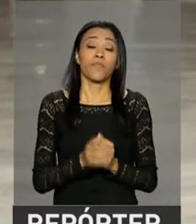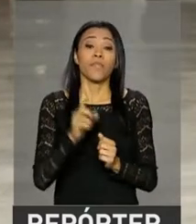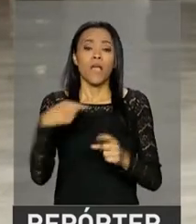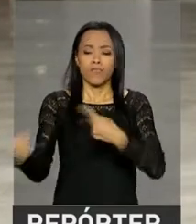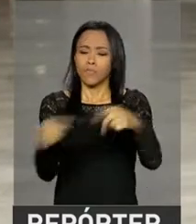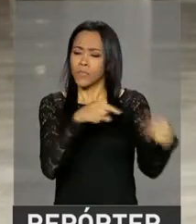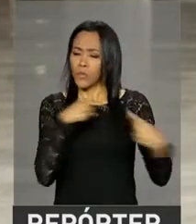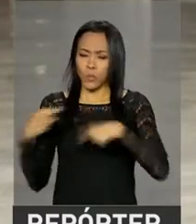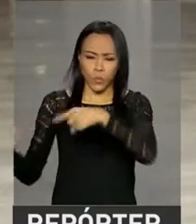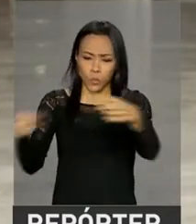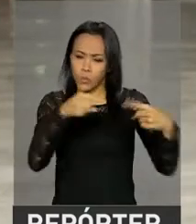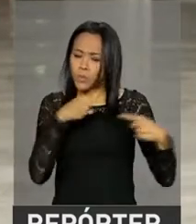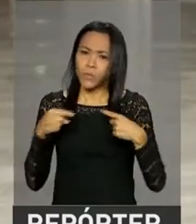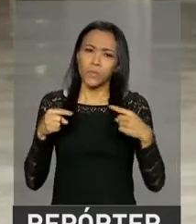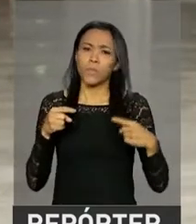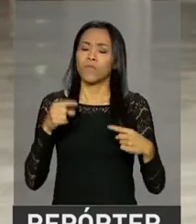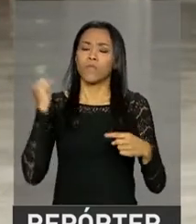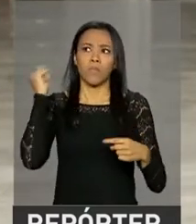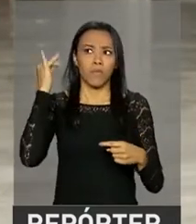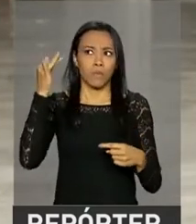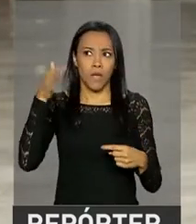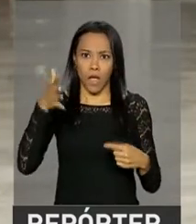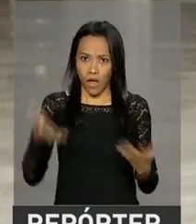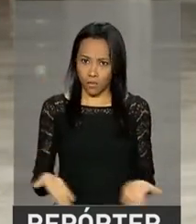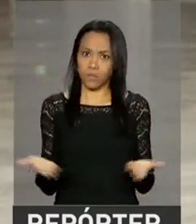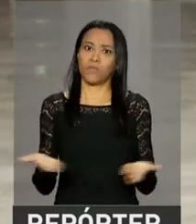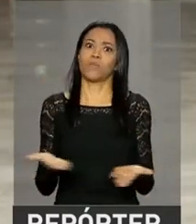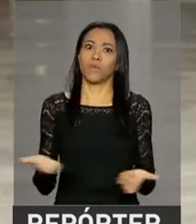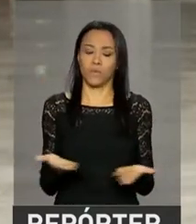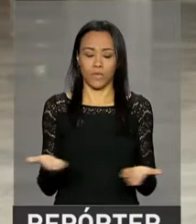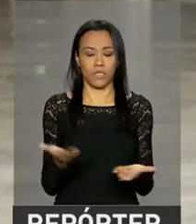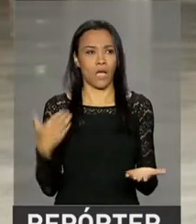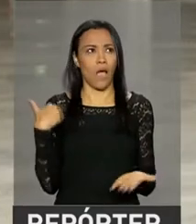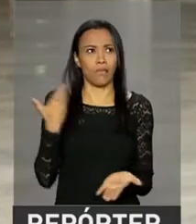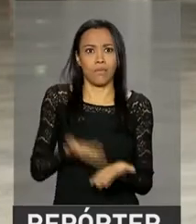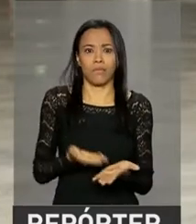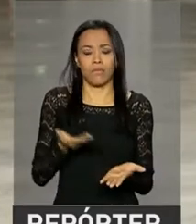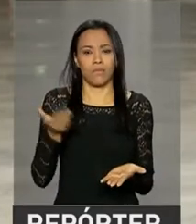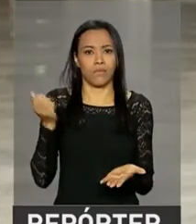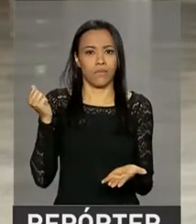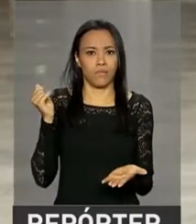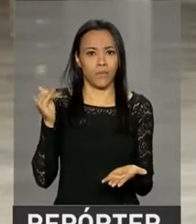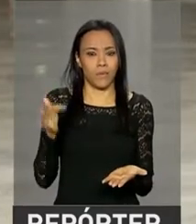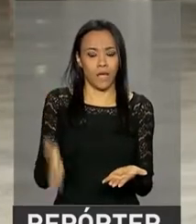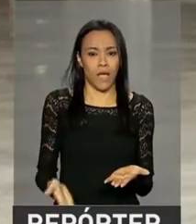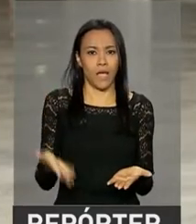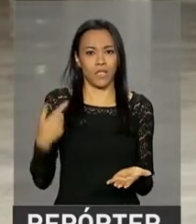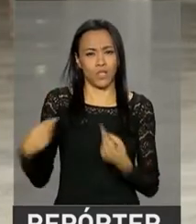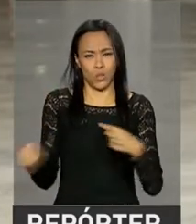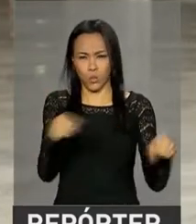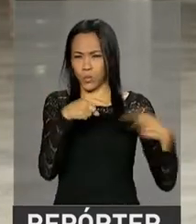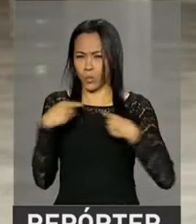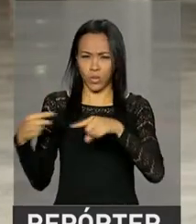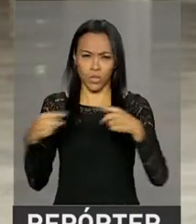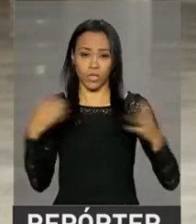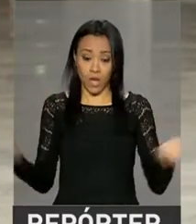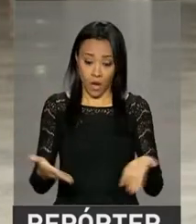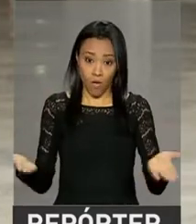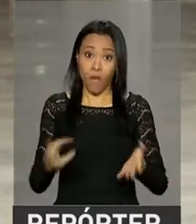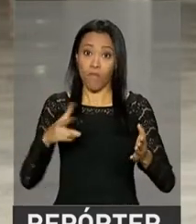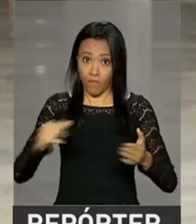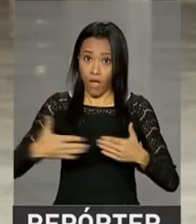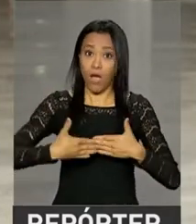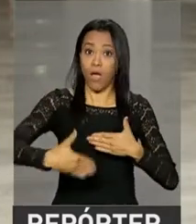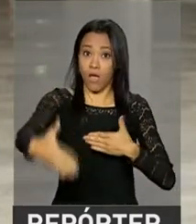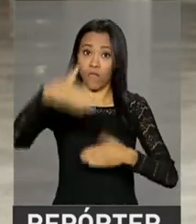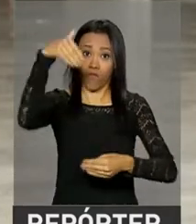discussões foi até a madrugada de hoje os deputados ficarão até a madrugada de hoje discutindo e agora vamos então começar a